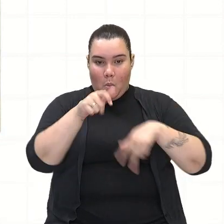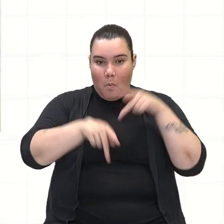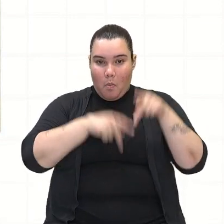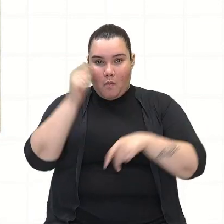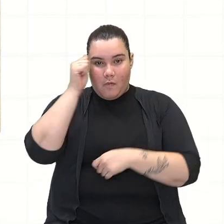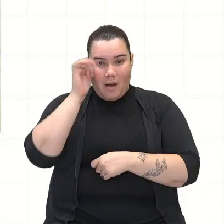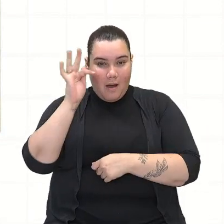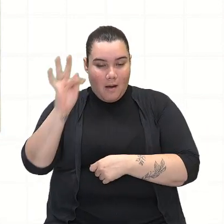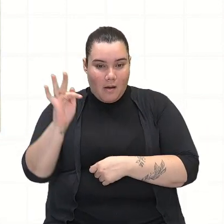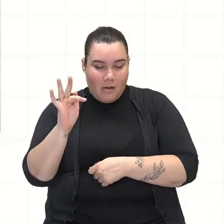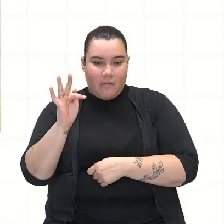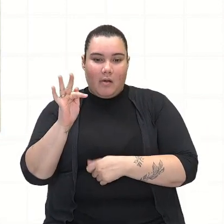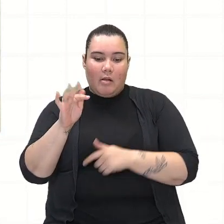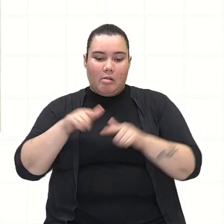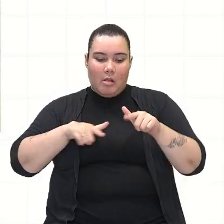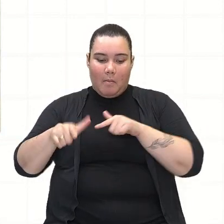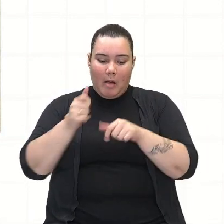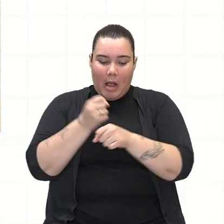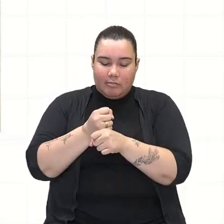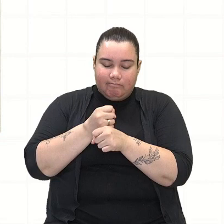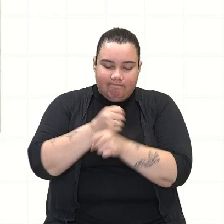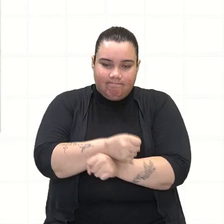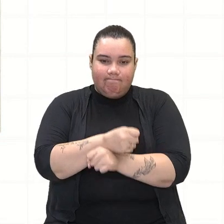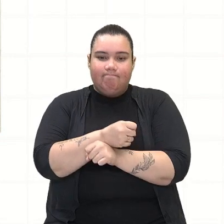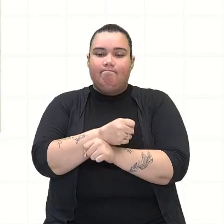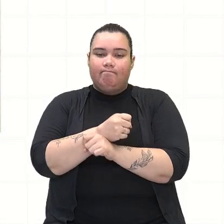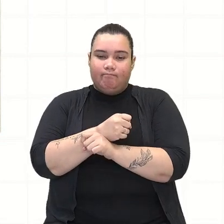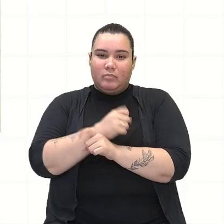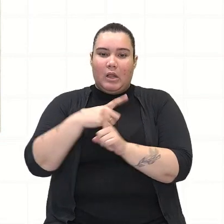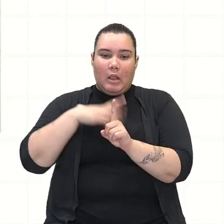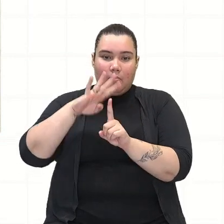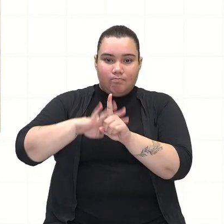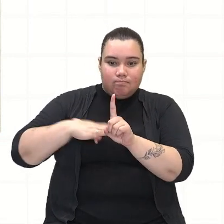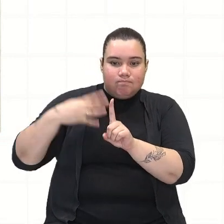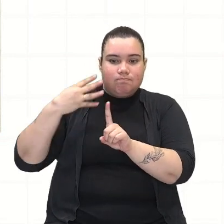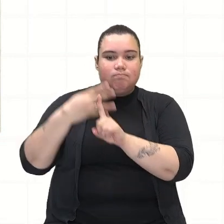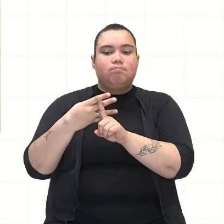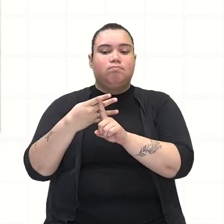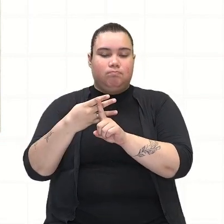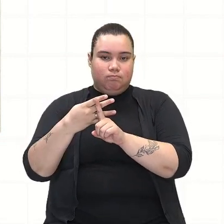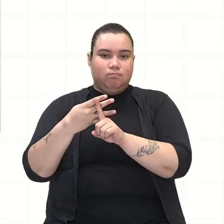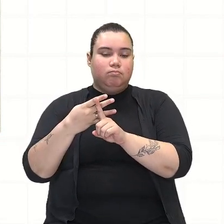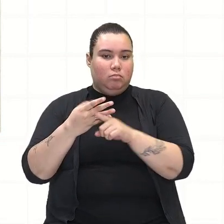numa condição não humana. Então ele não era